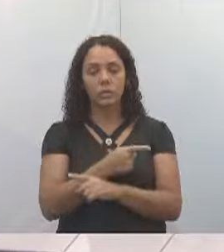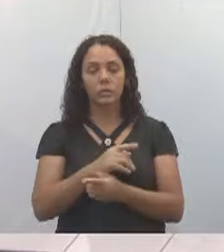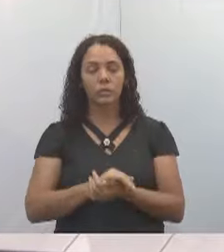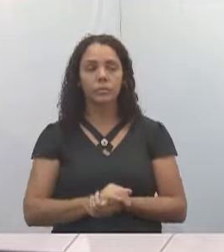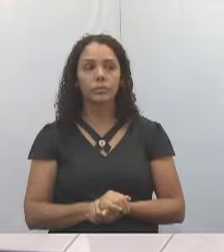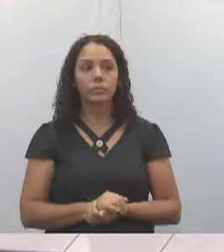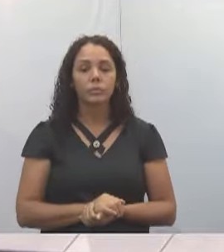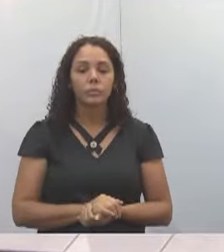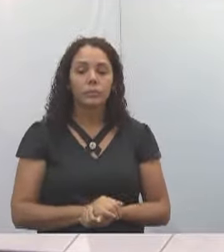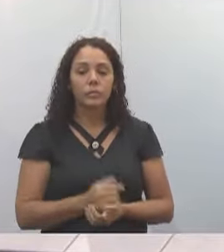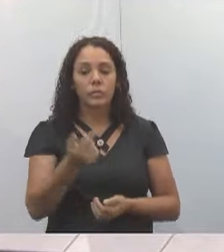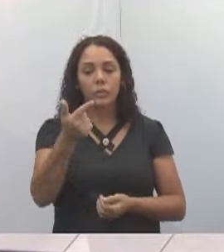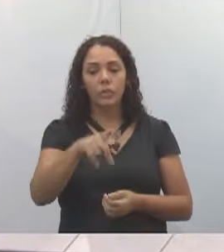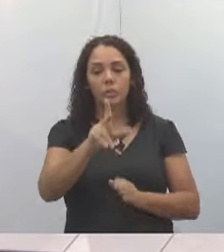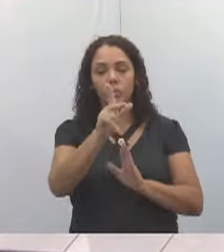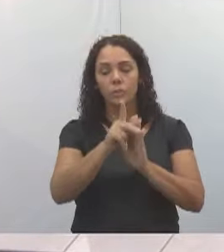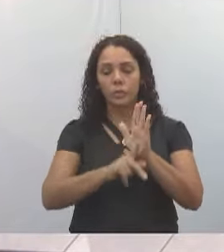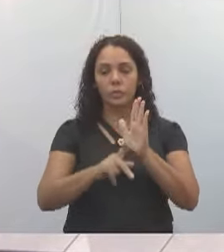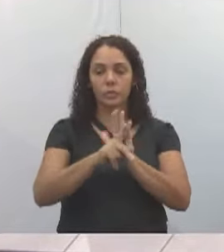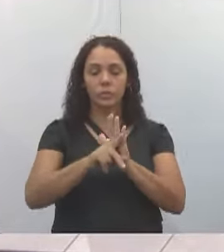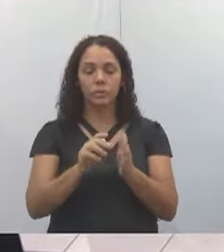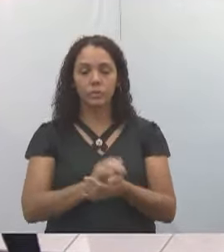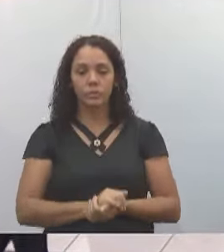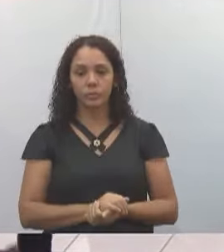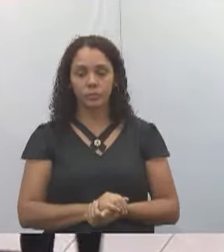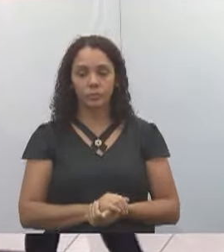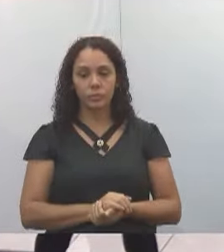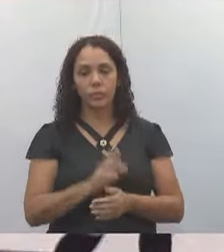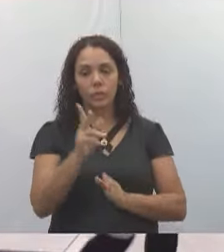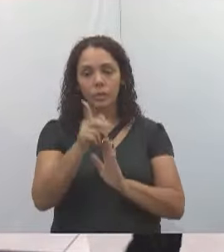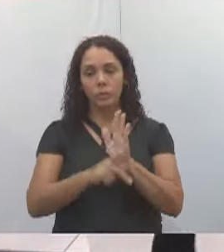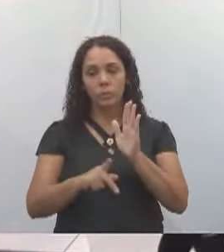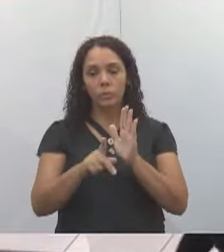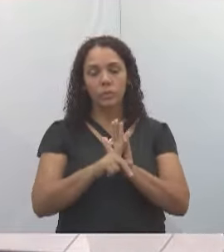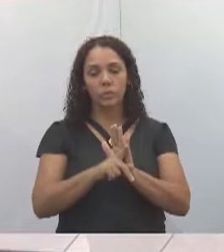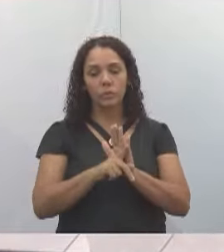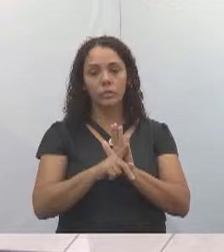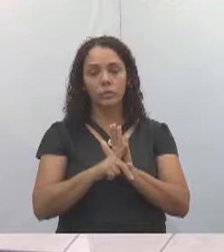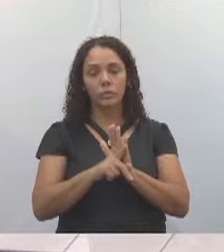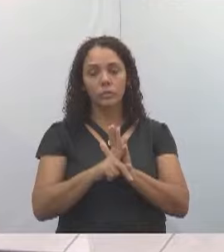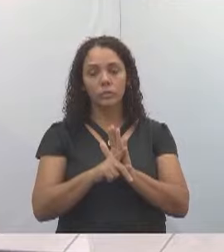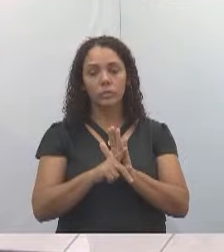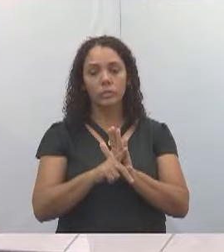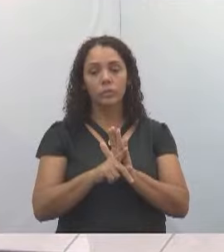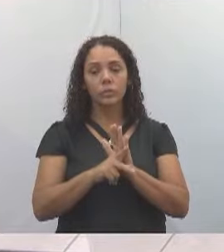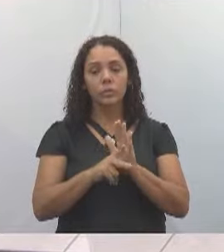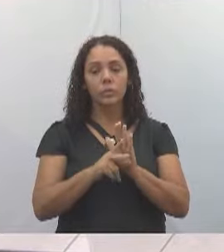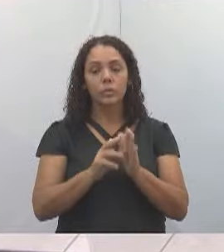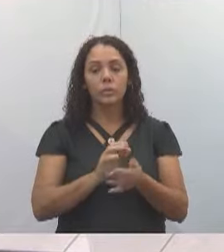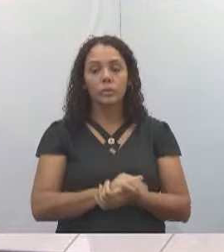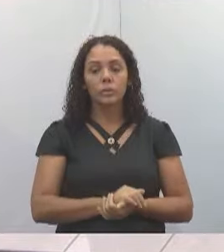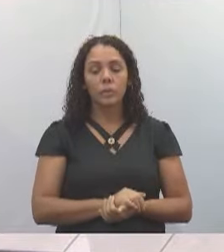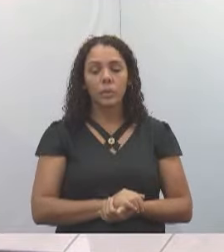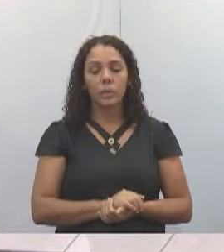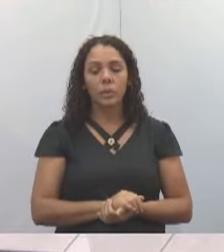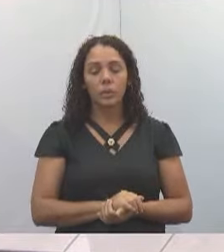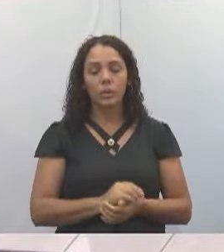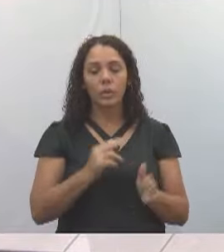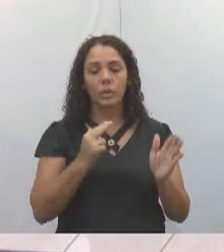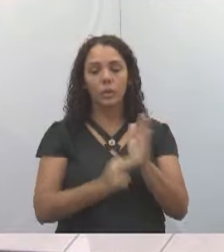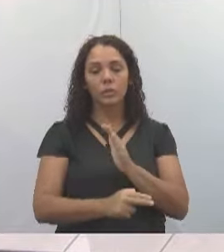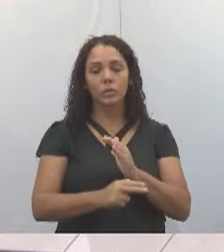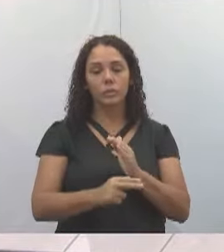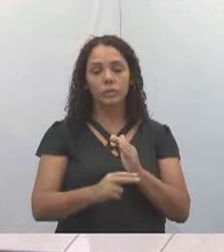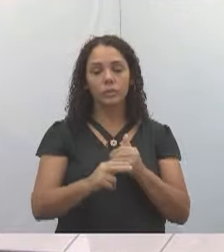do PR número 1/2024. Projeto de resolução. Autoria, vereadores Maria